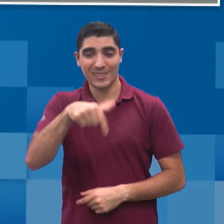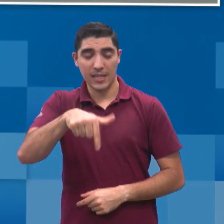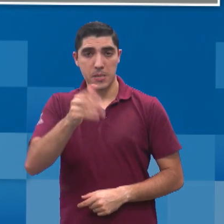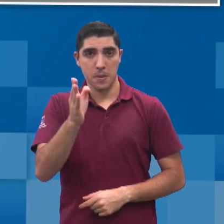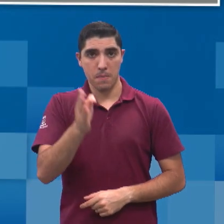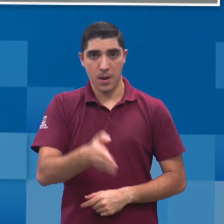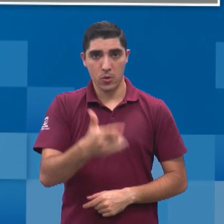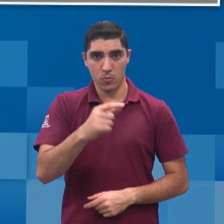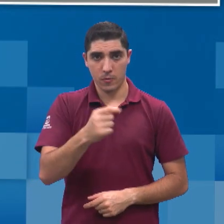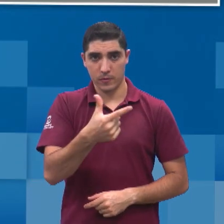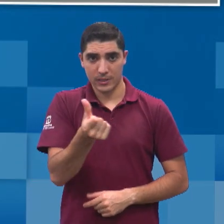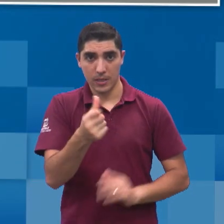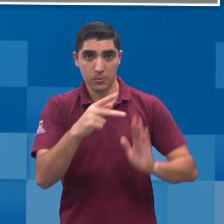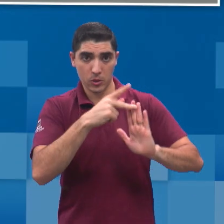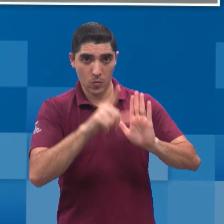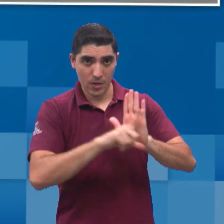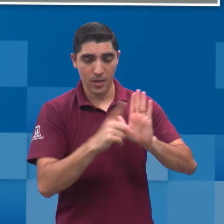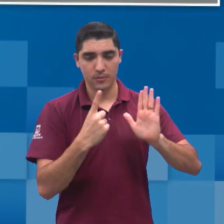2987/2026. Projeto de lei número